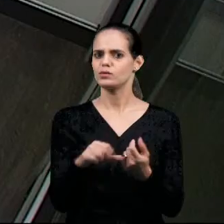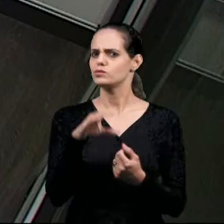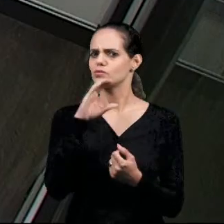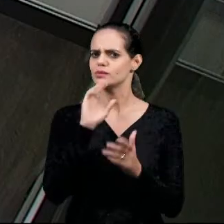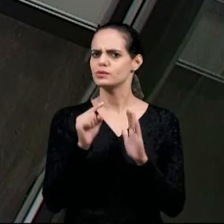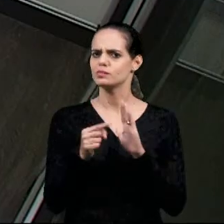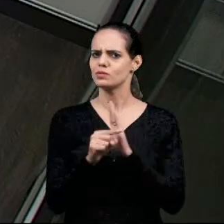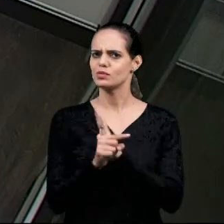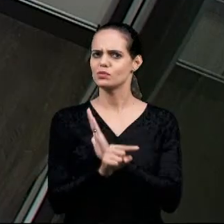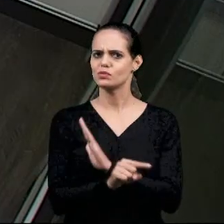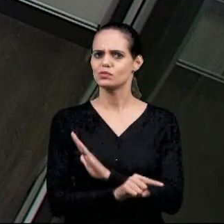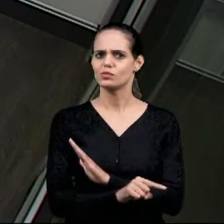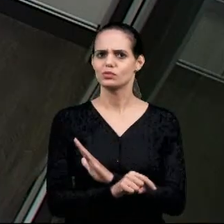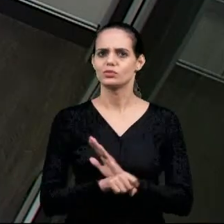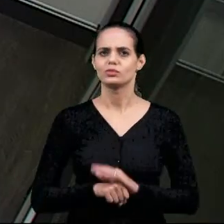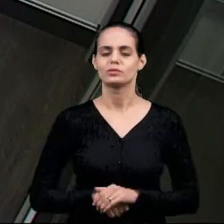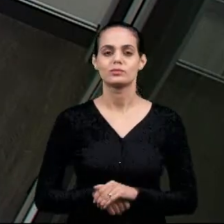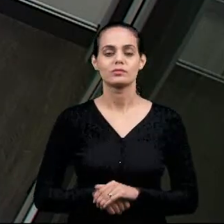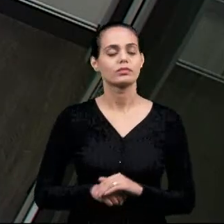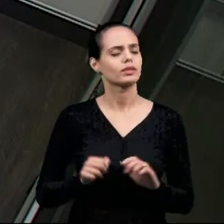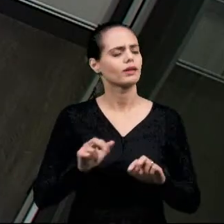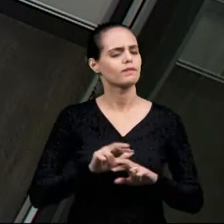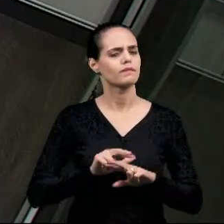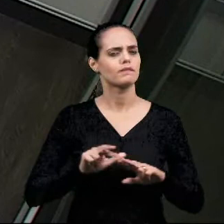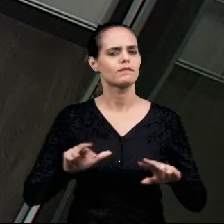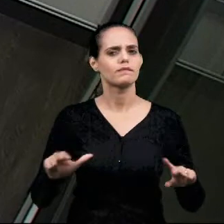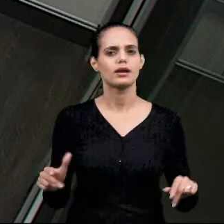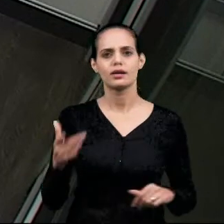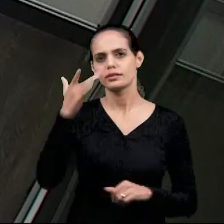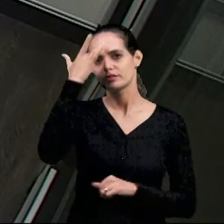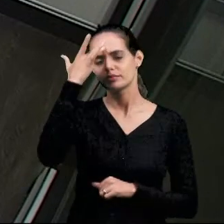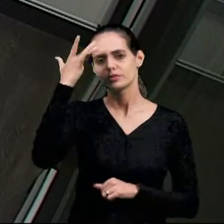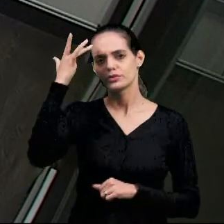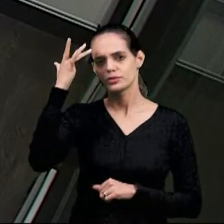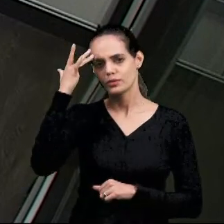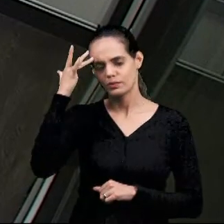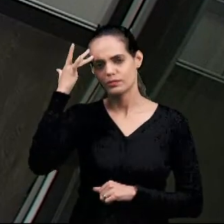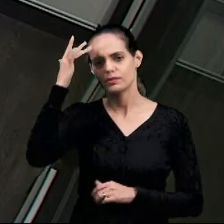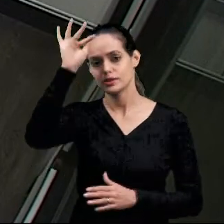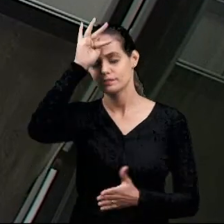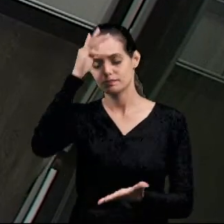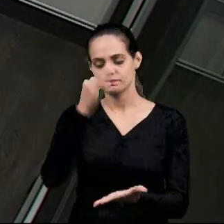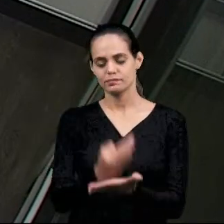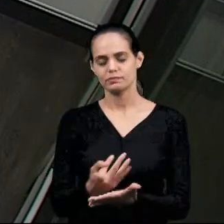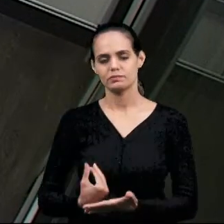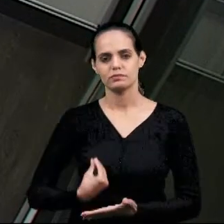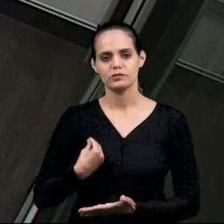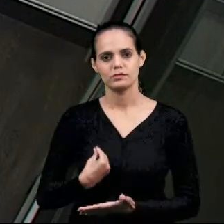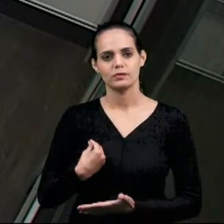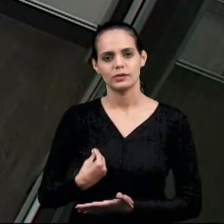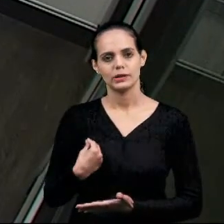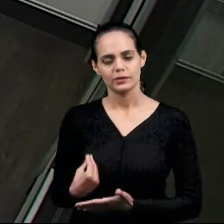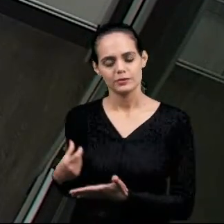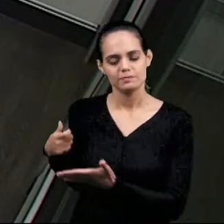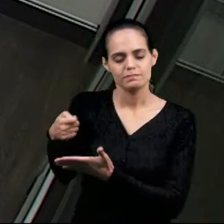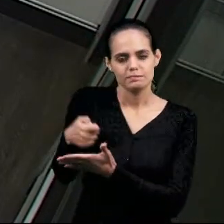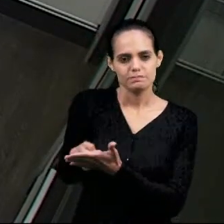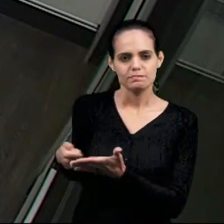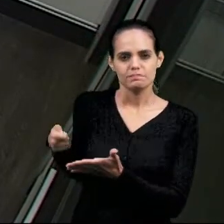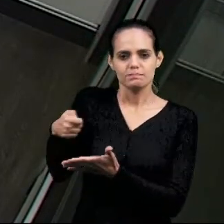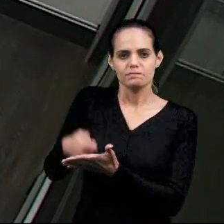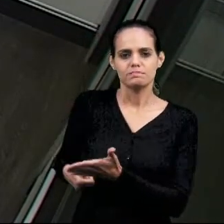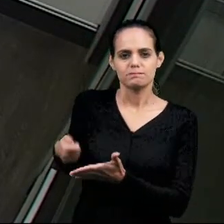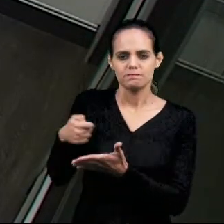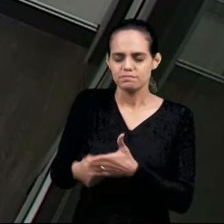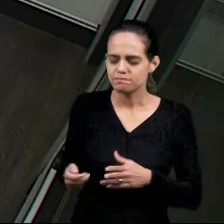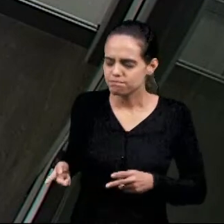Ele e tantos outros. Exemplo de fé, de vida, de persistência, né?